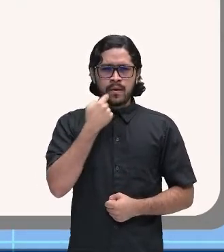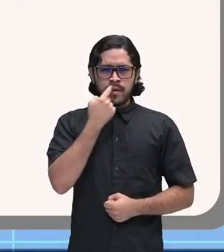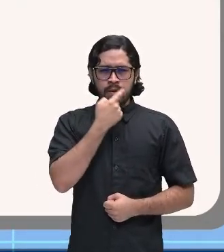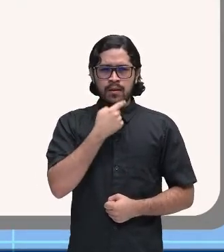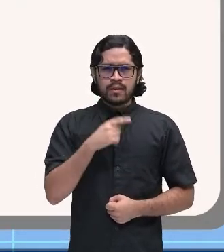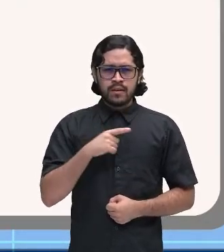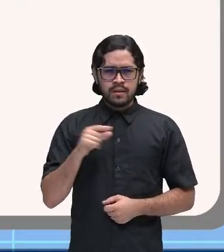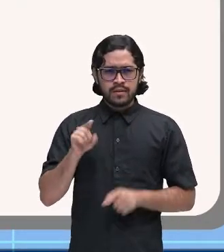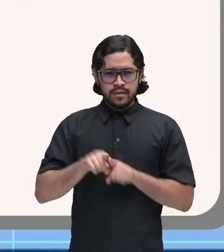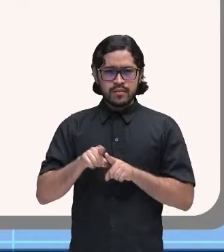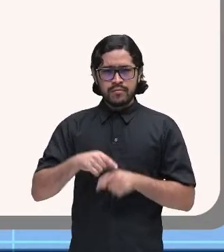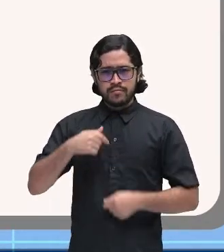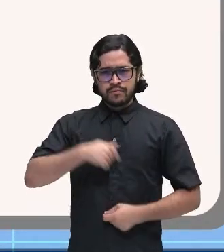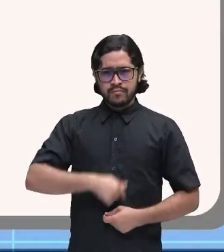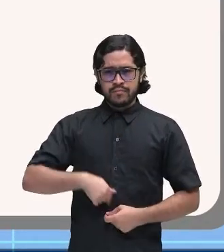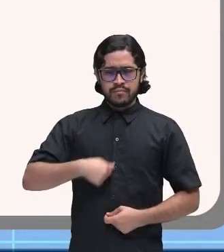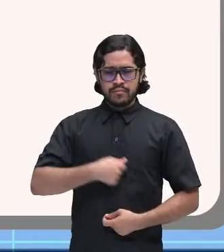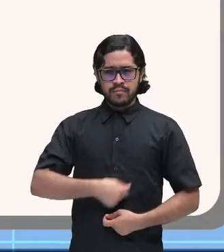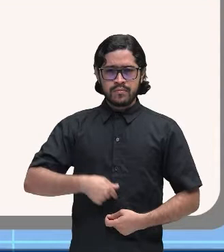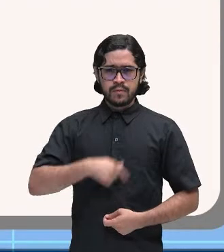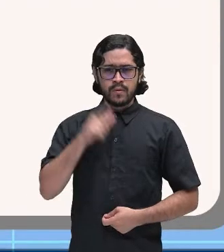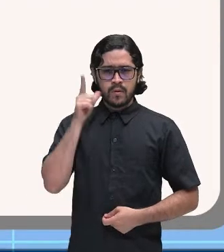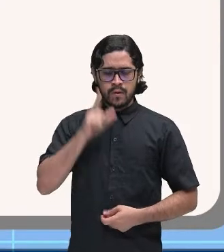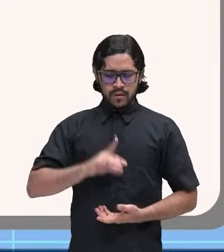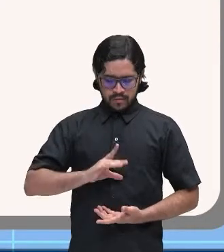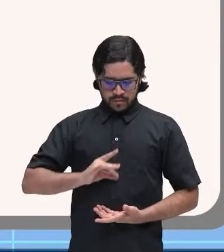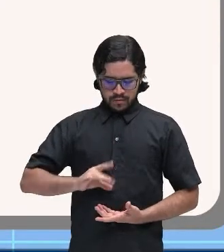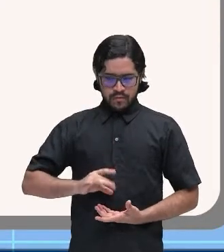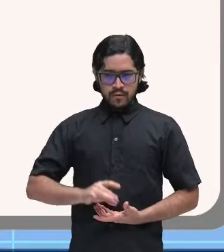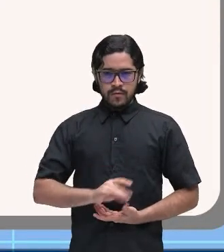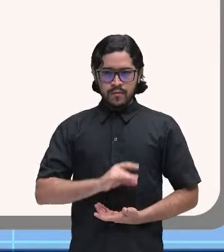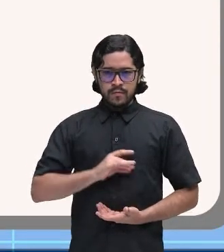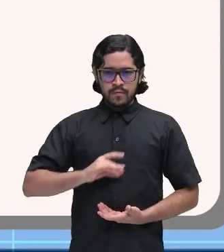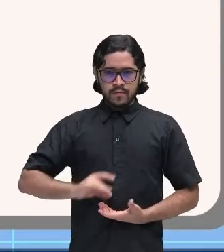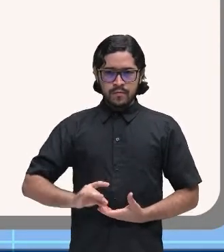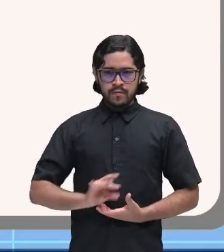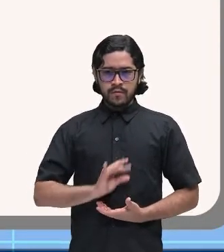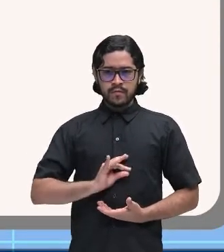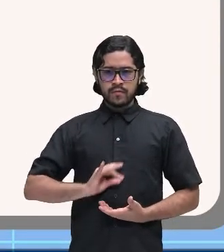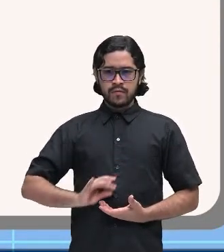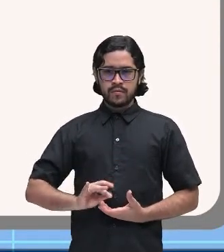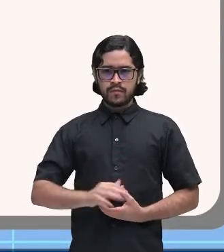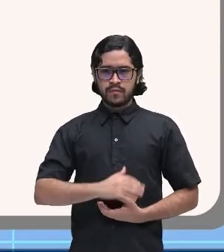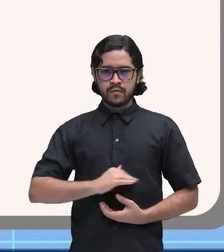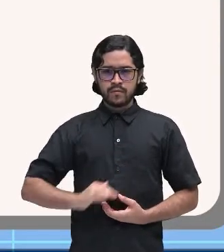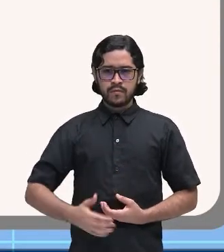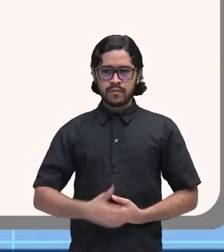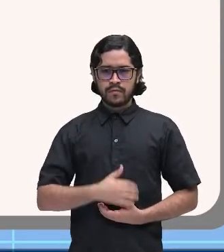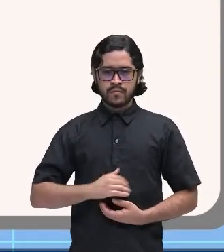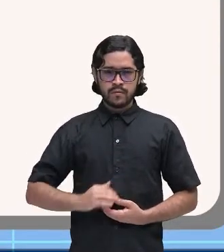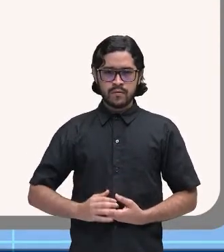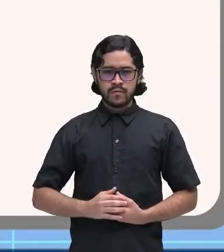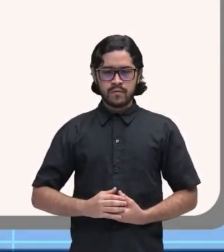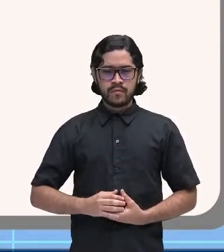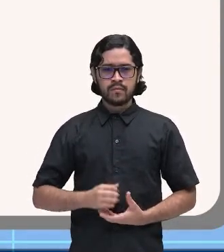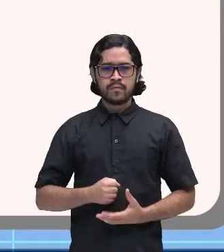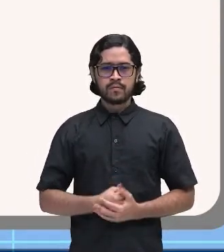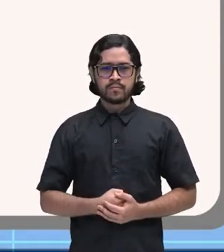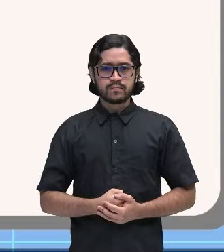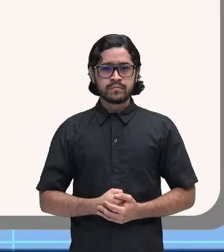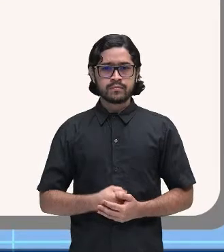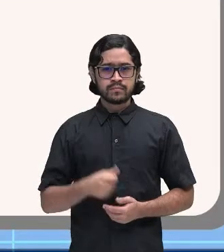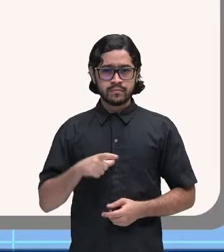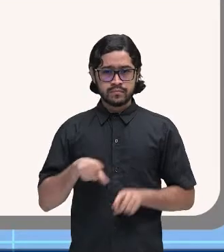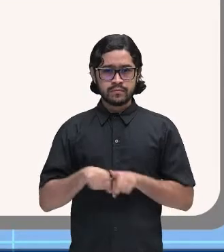existe também no estômago para lubrificar a parede estomacal e o bolo alimentar, né? Além dele, nós temos o ácido